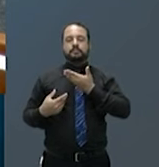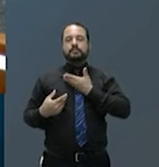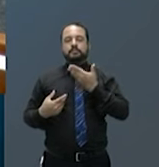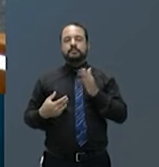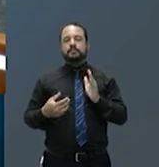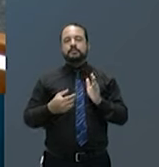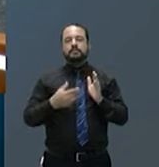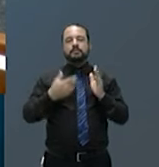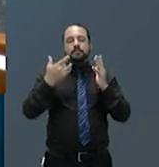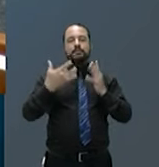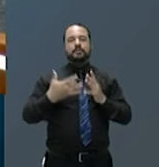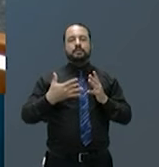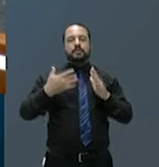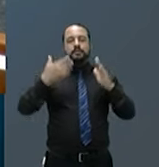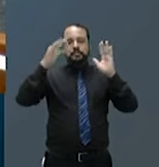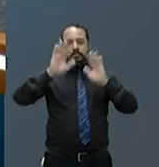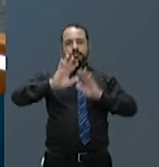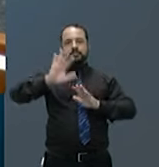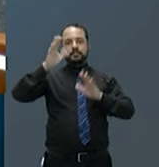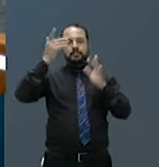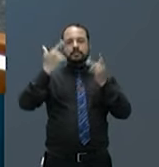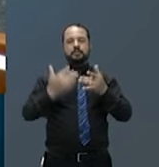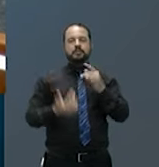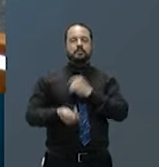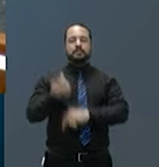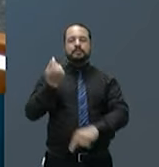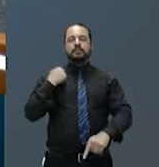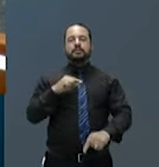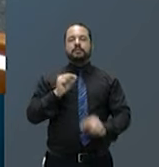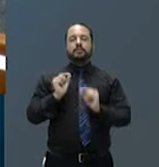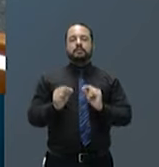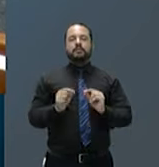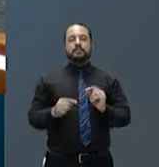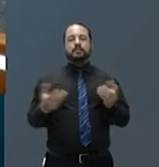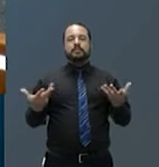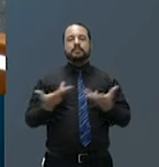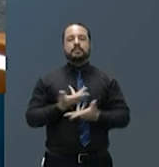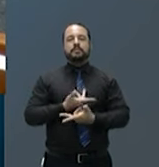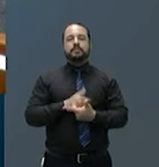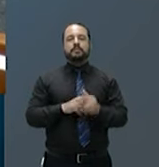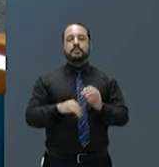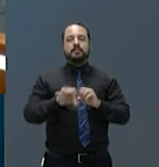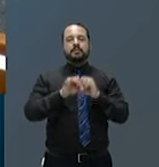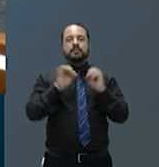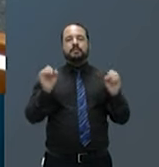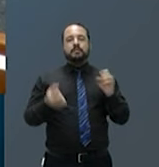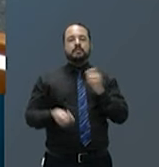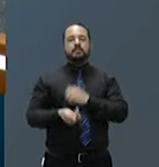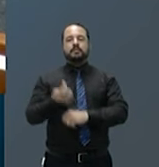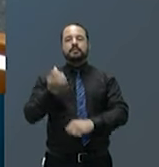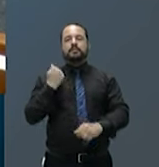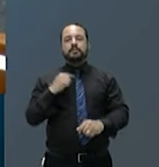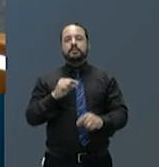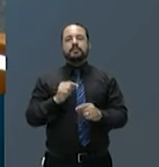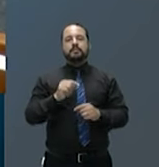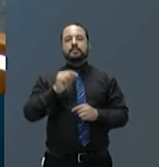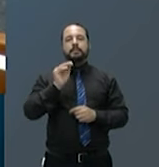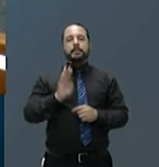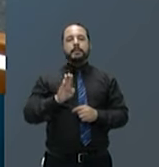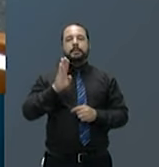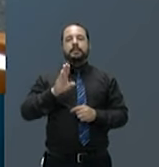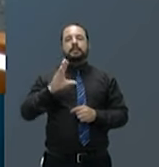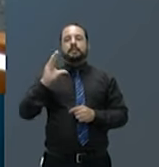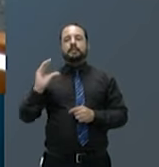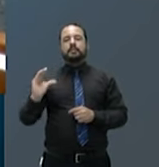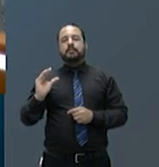adequada aplicação do precedente é importante para aperfeiçoar o nosso sistema de precedentes. E a BPC entende que a discussão